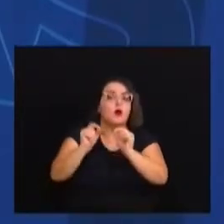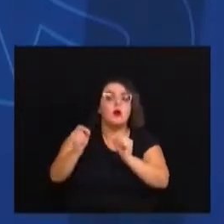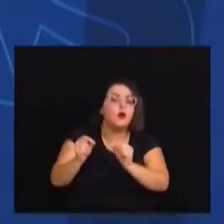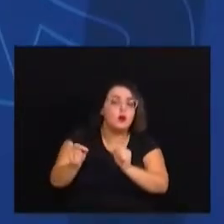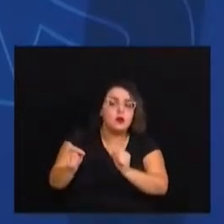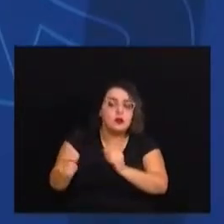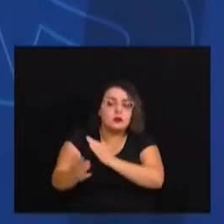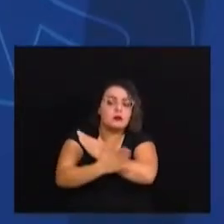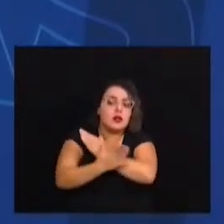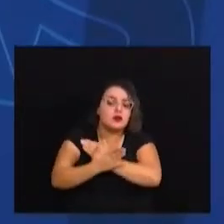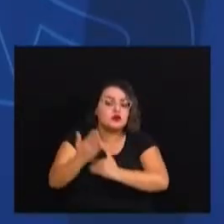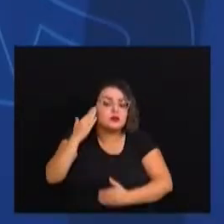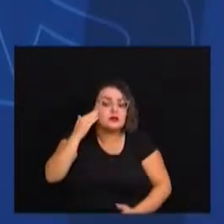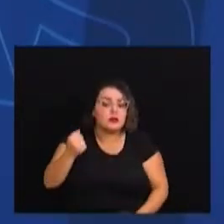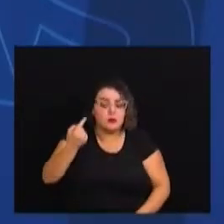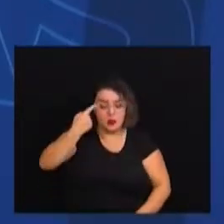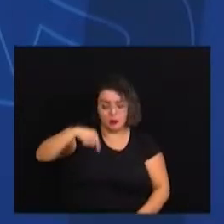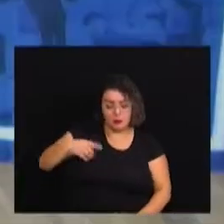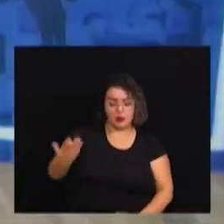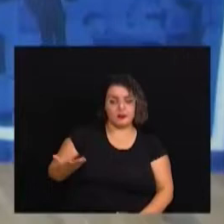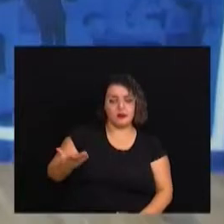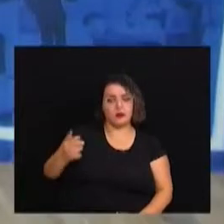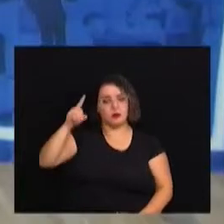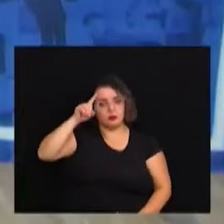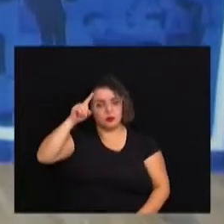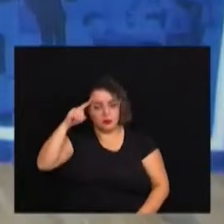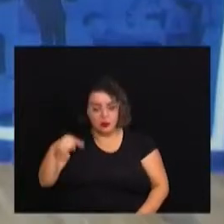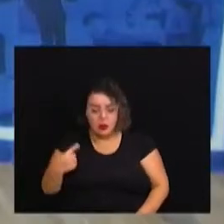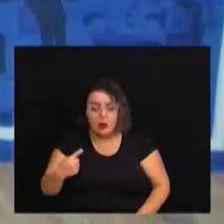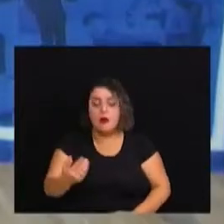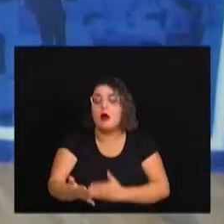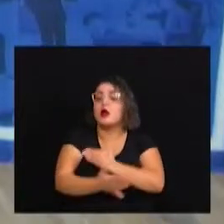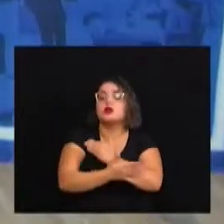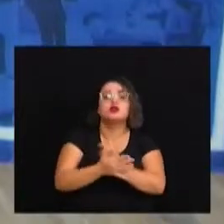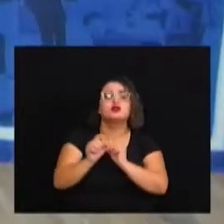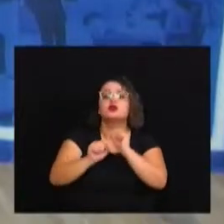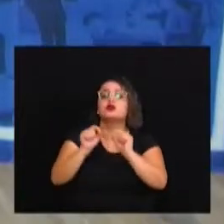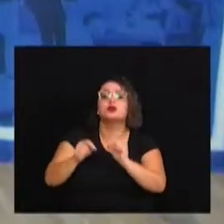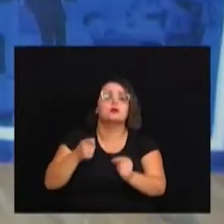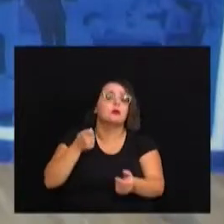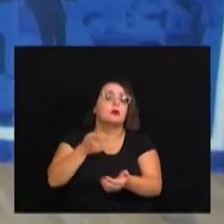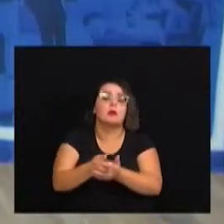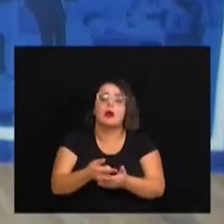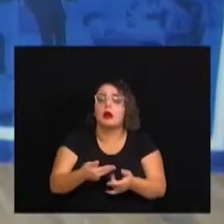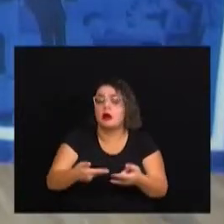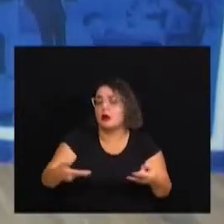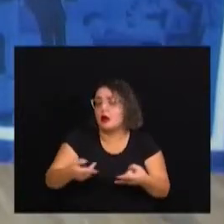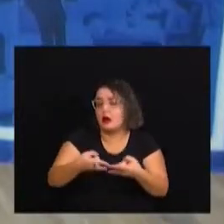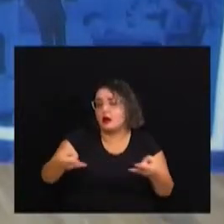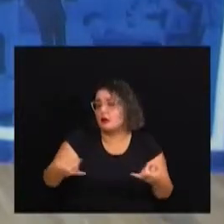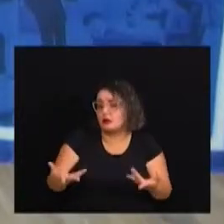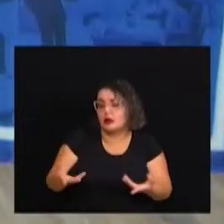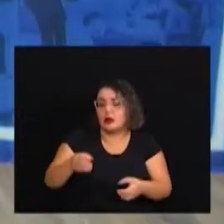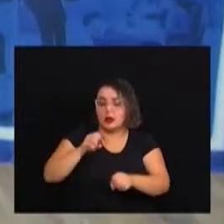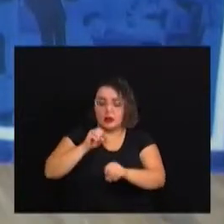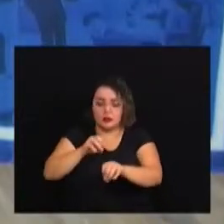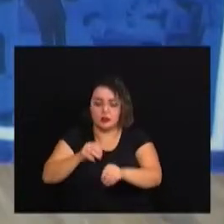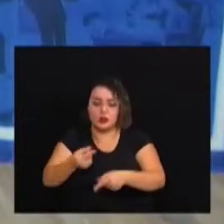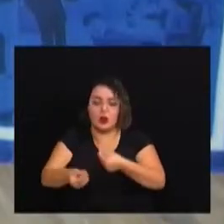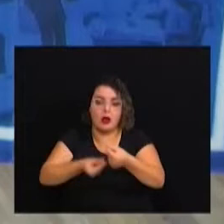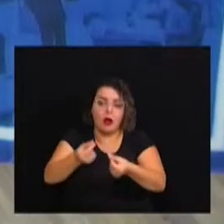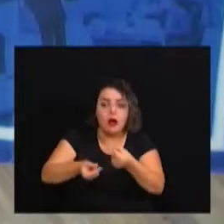me serve, saber esse perfil? Eu, no meu dia a dia, ajuda com o quê nas minhas contas ou na educação financeira, que a gente